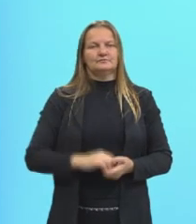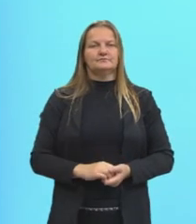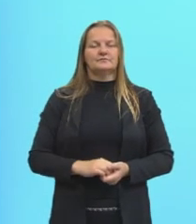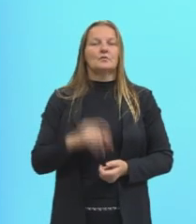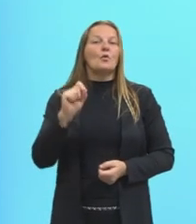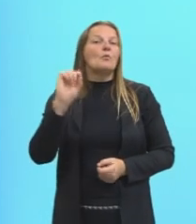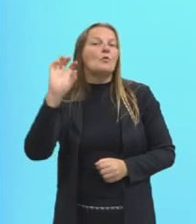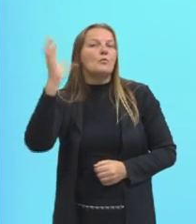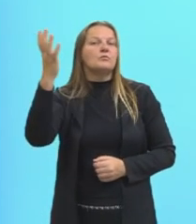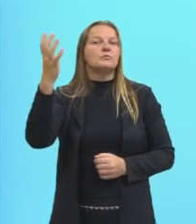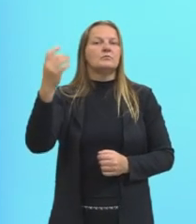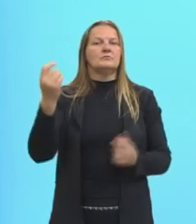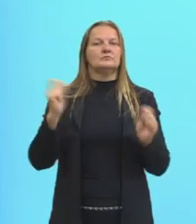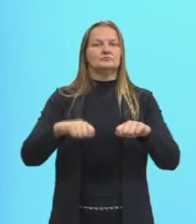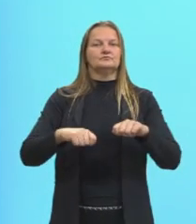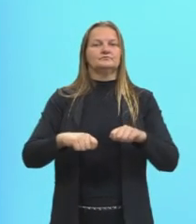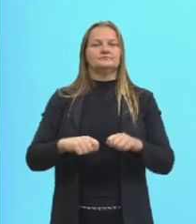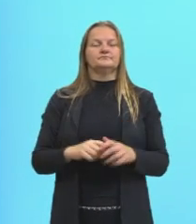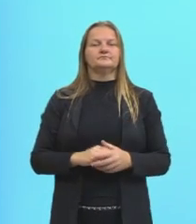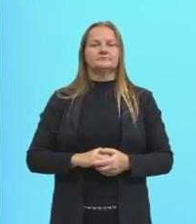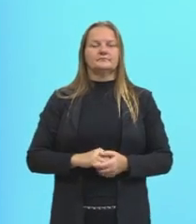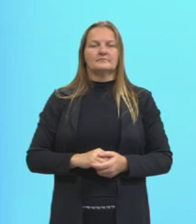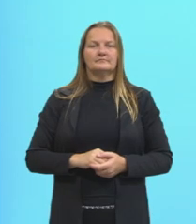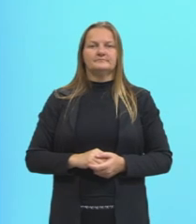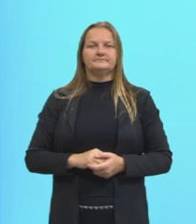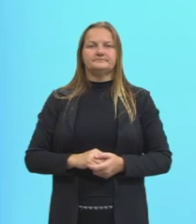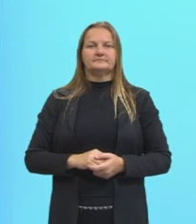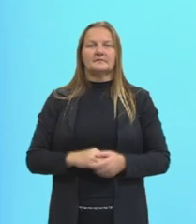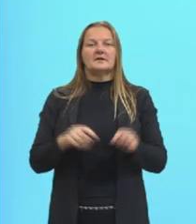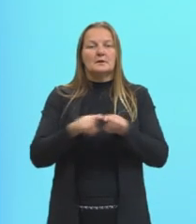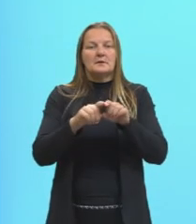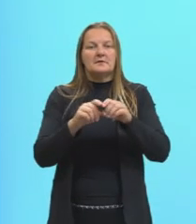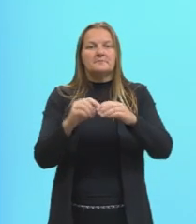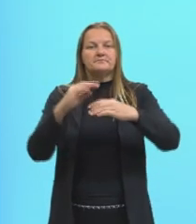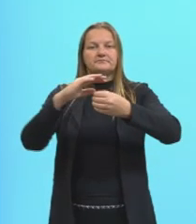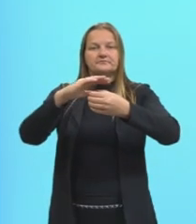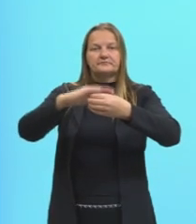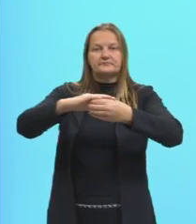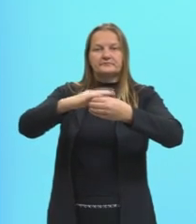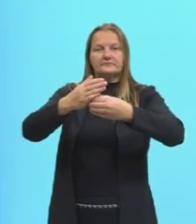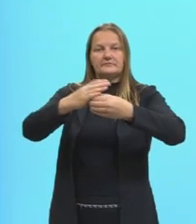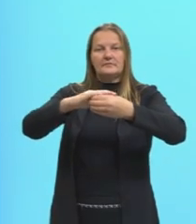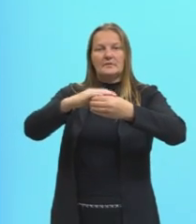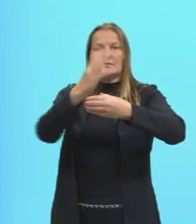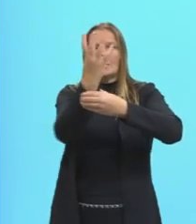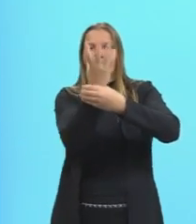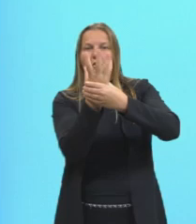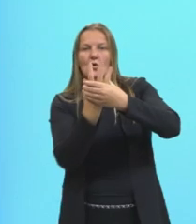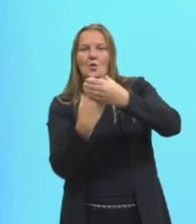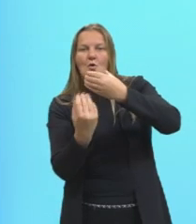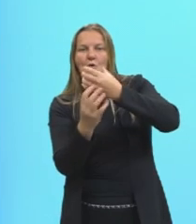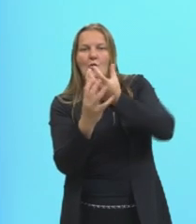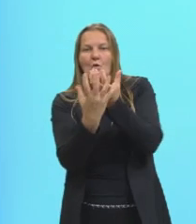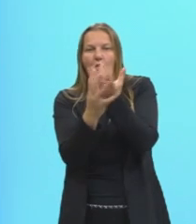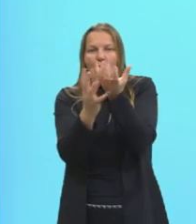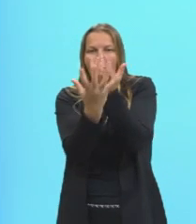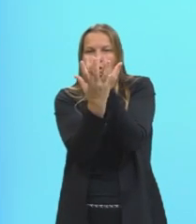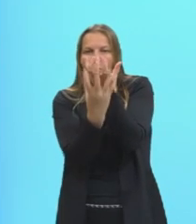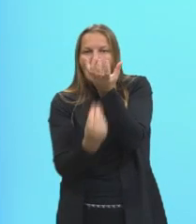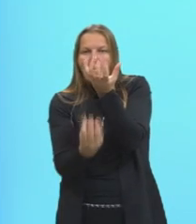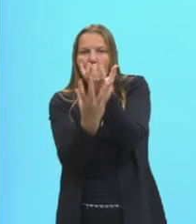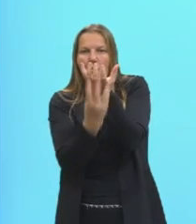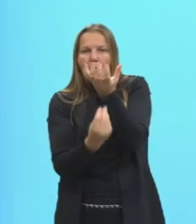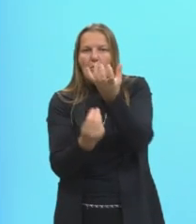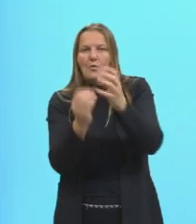possíveis eu me dizer assim melhorar o sistema de drenagem Isso quer dizer melhor ali a o local que essa água